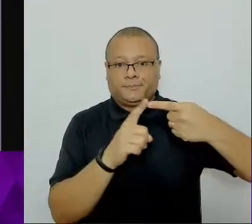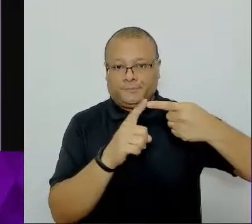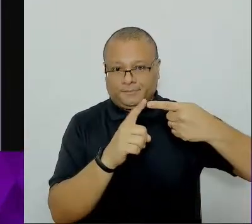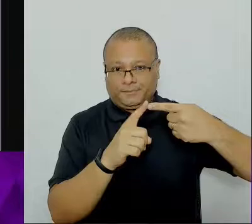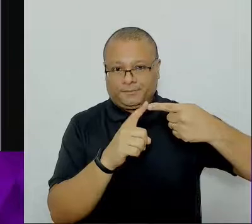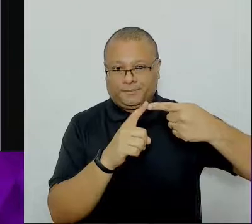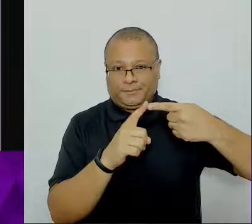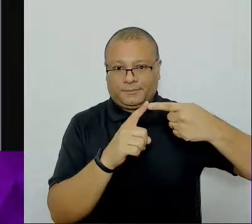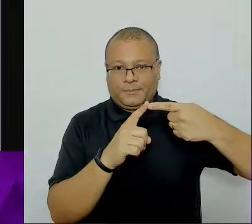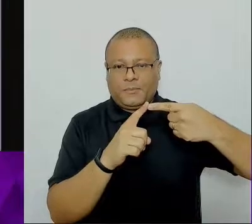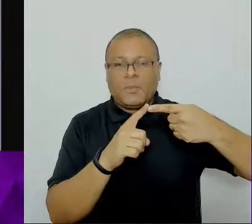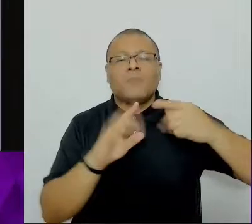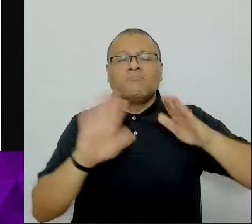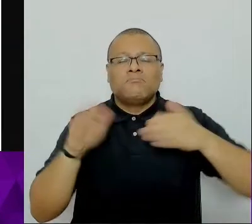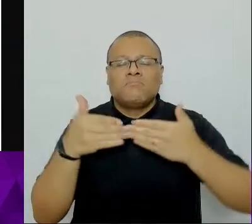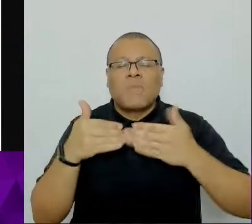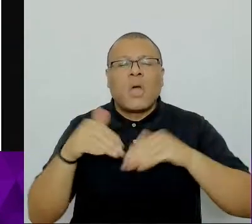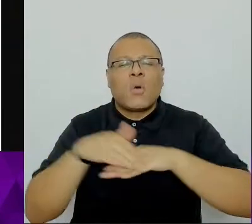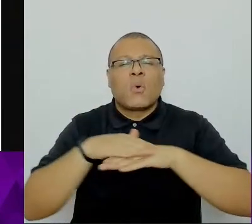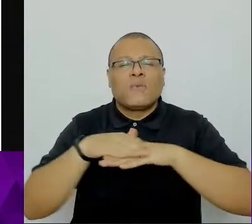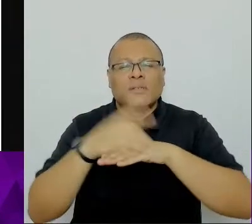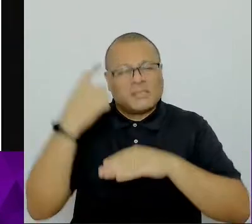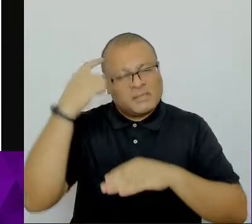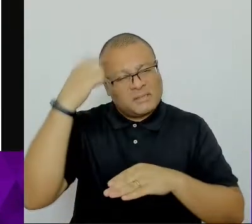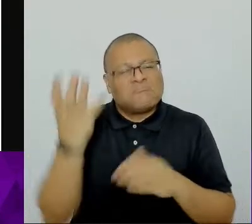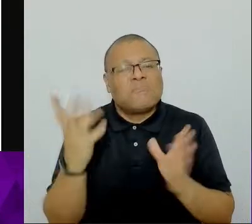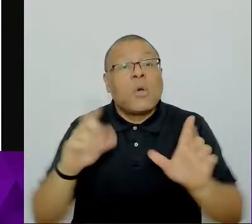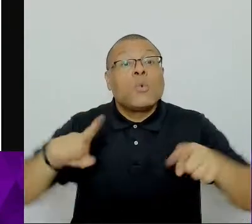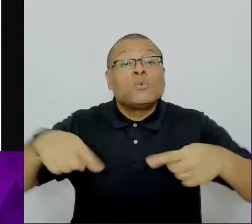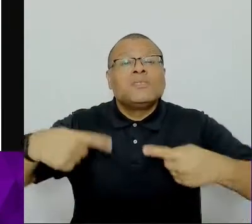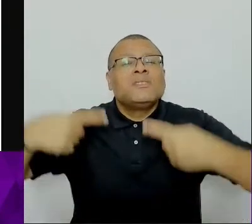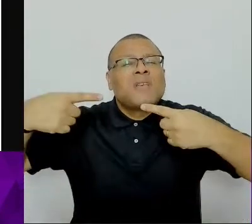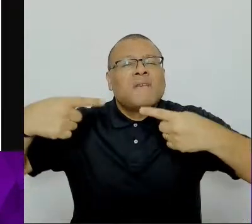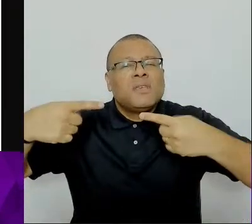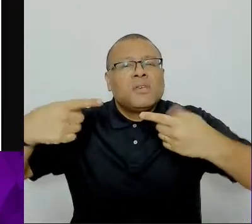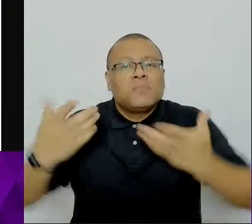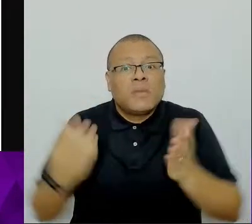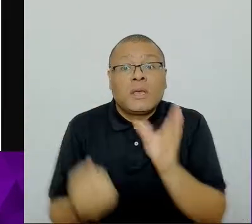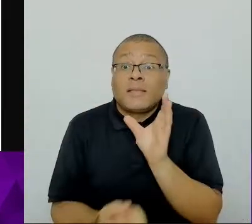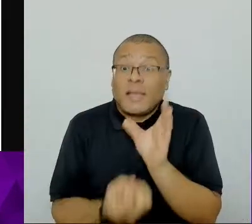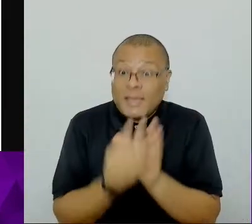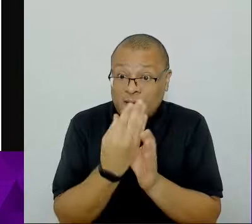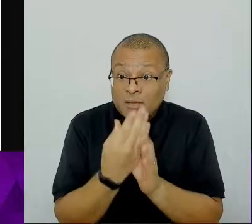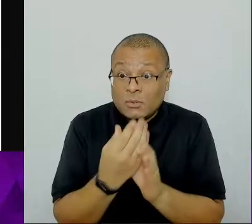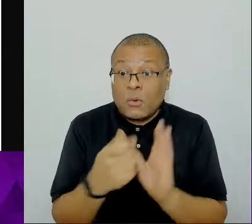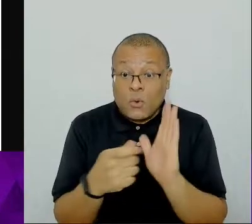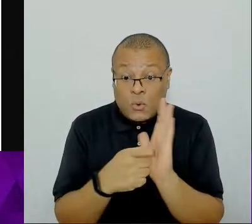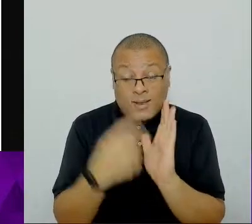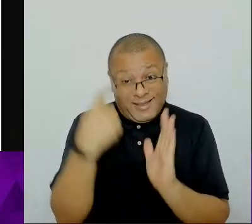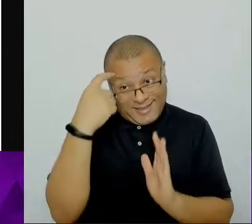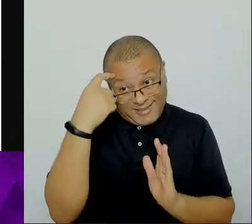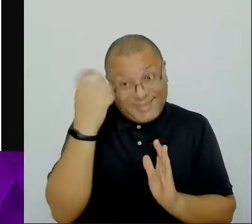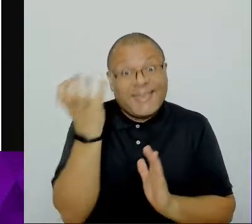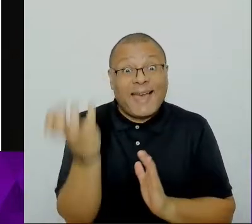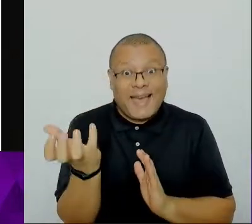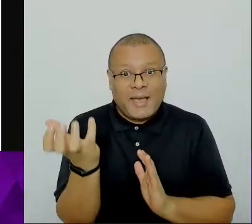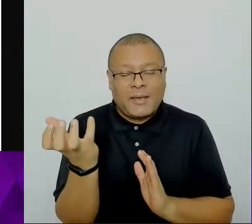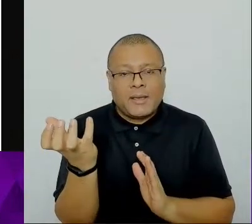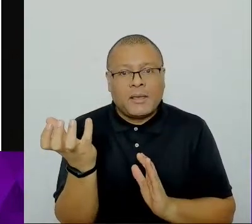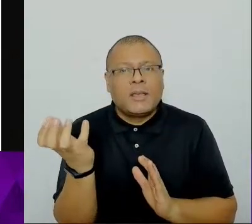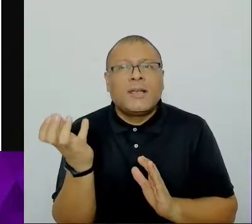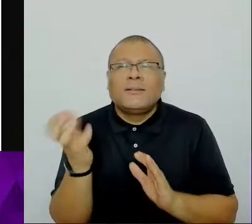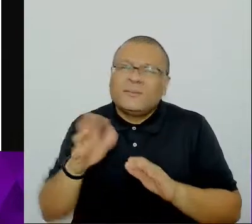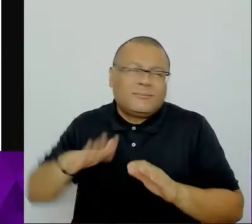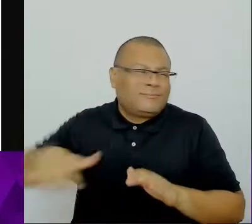IA conversacional, falar um pouco dos desafios quando a gente está desenvolvendo uma aplicação de inteligência artificial de um modo geral,